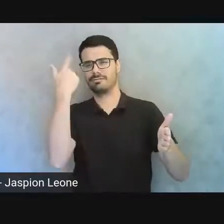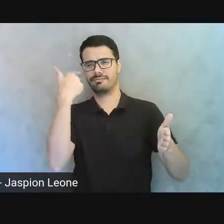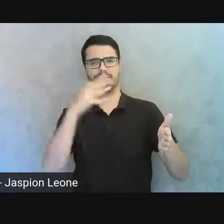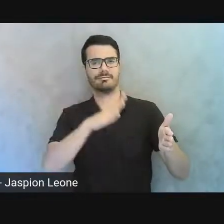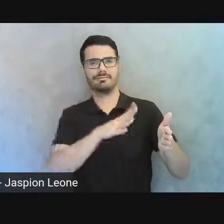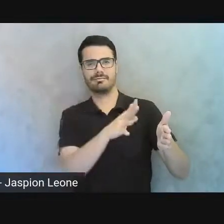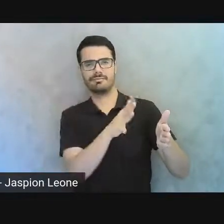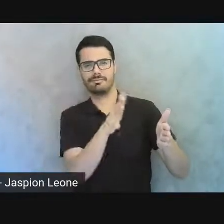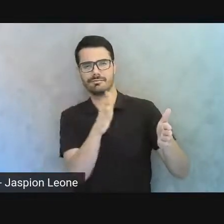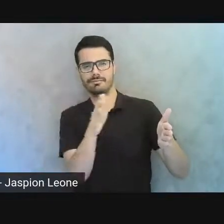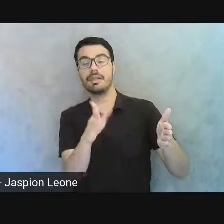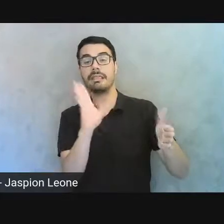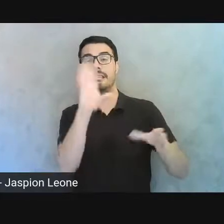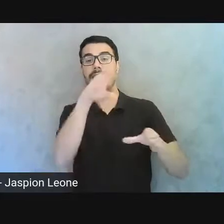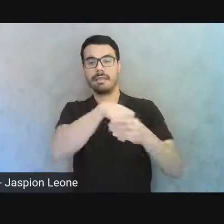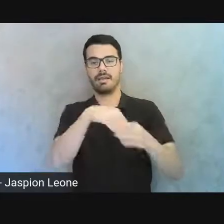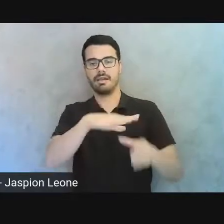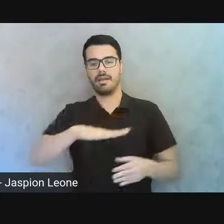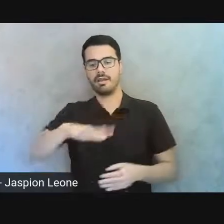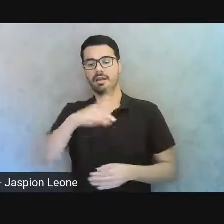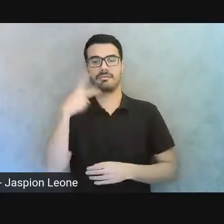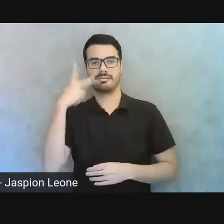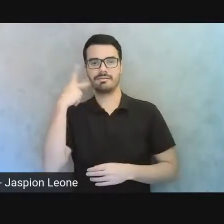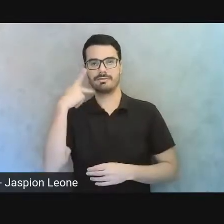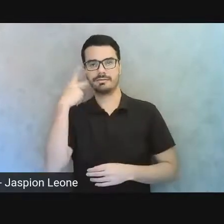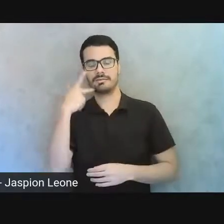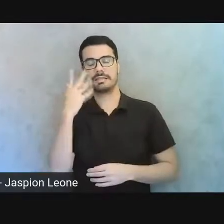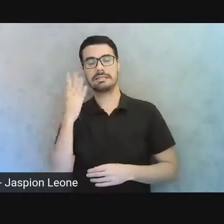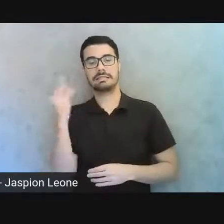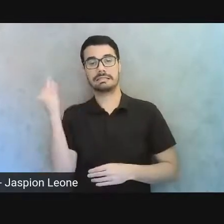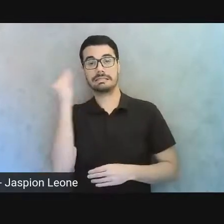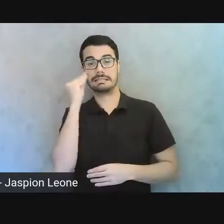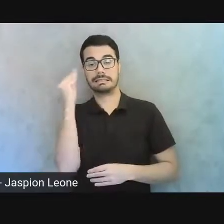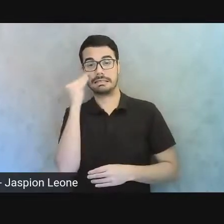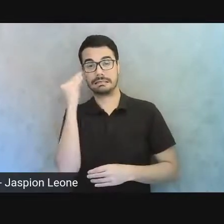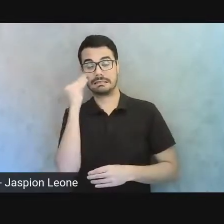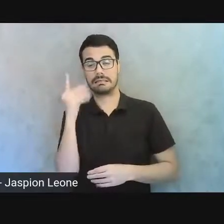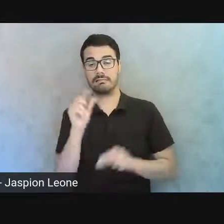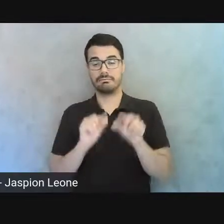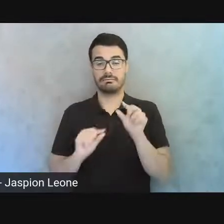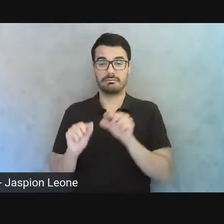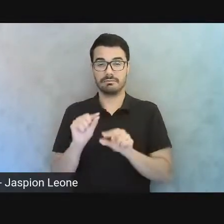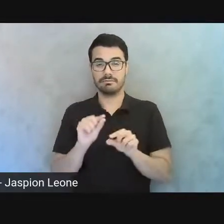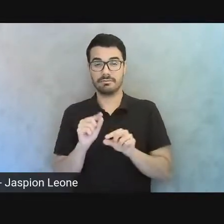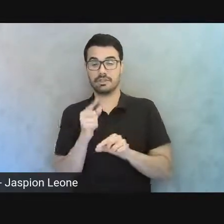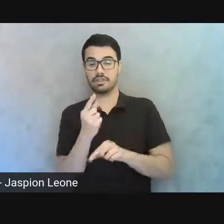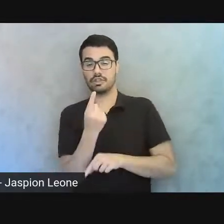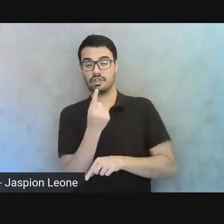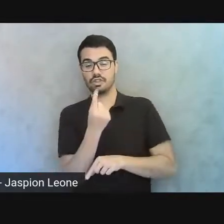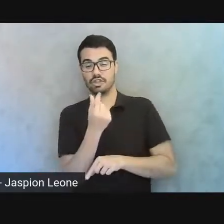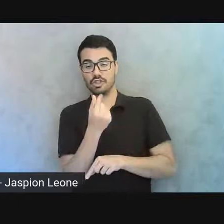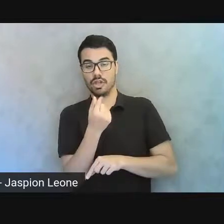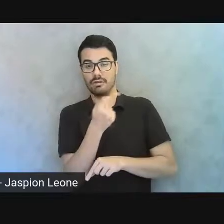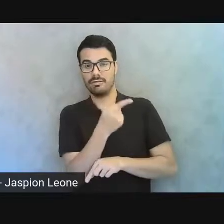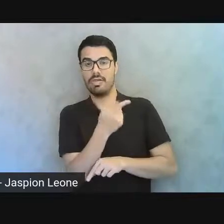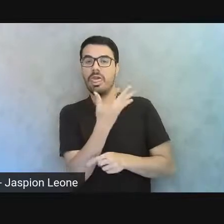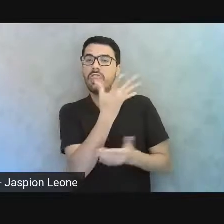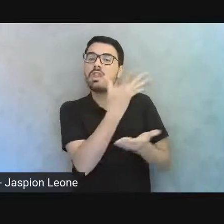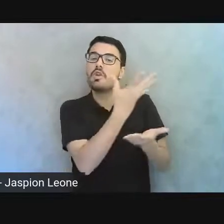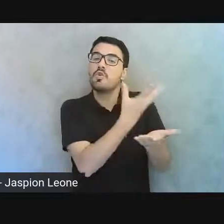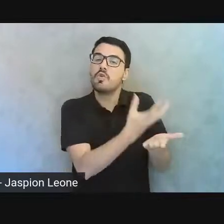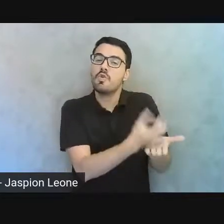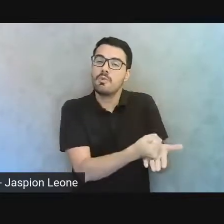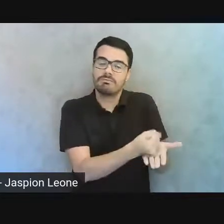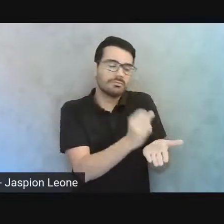esperado no sistema político brasileiro, de tentar compensar essa fonte que secou, que era o dinheiro das